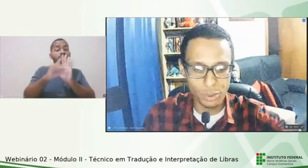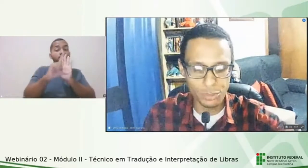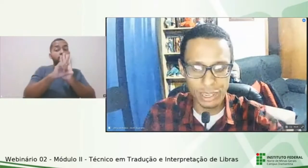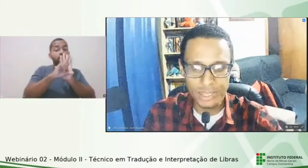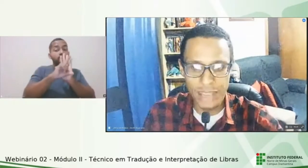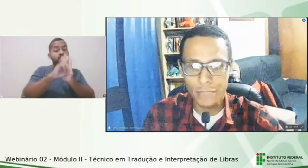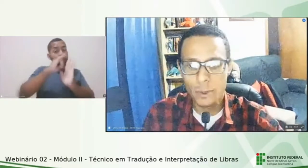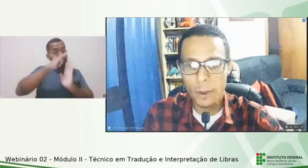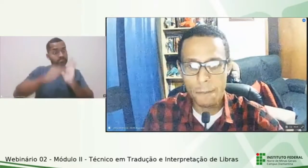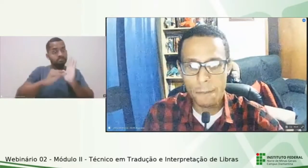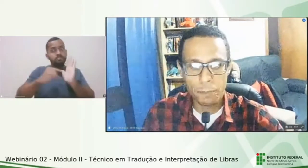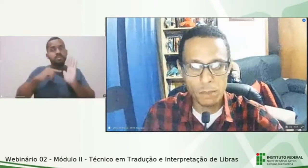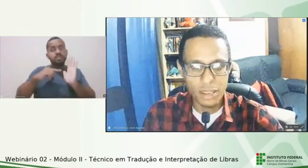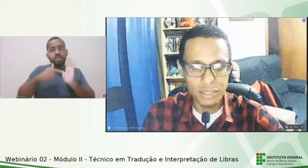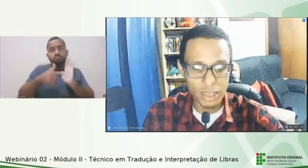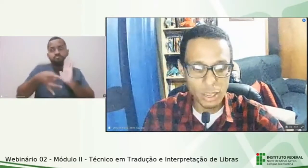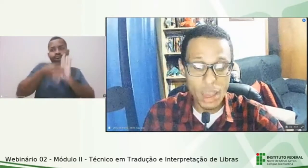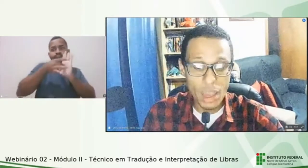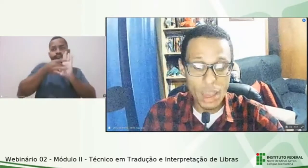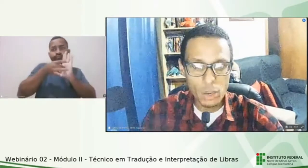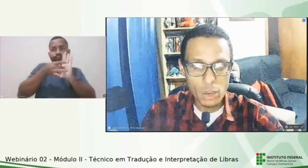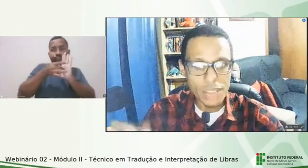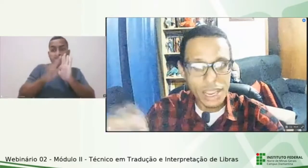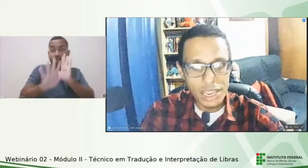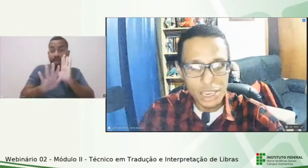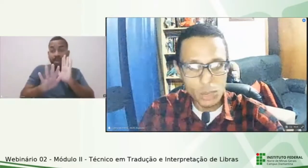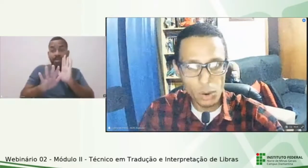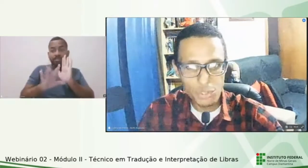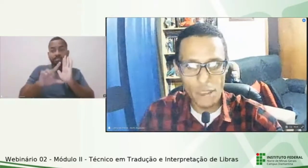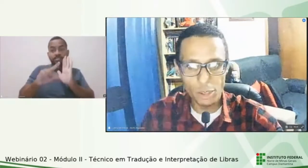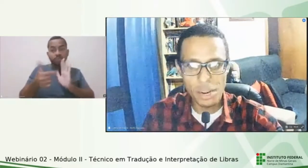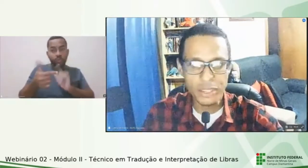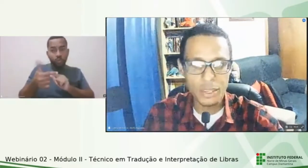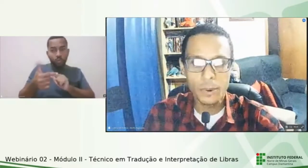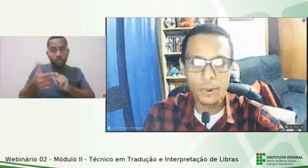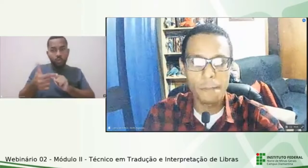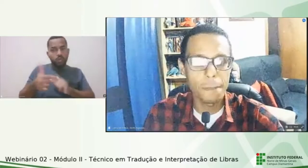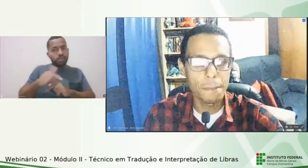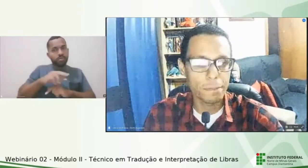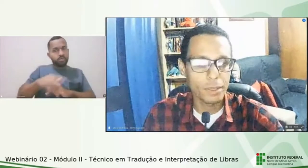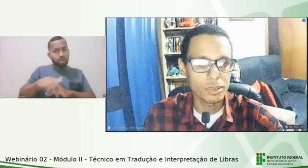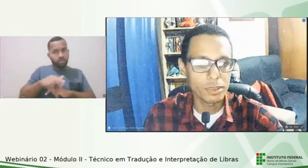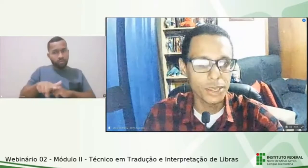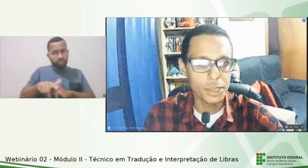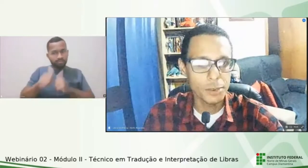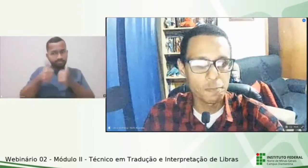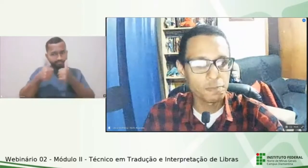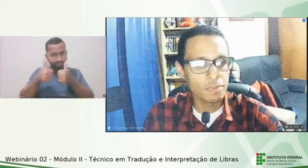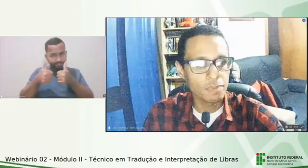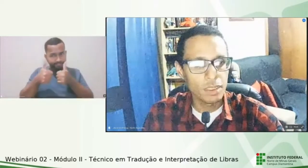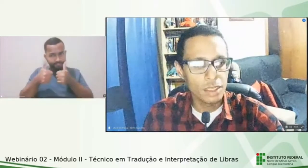documento, oficializado. Mas ela não é a segunda língua oficial do Brasil. Ok?